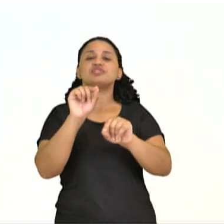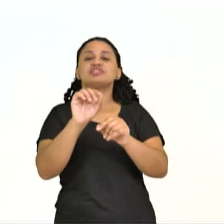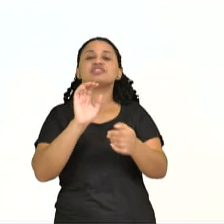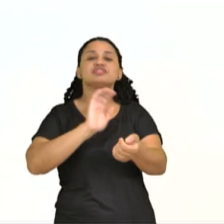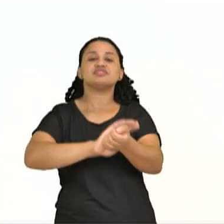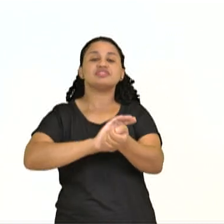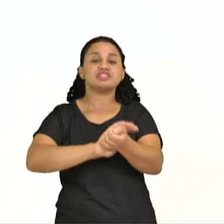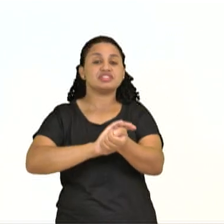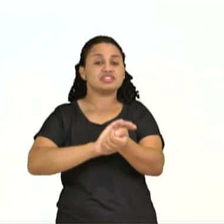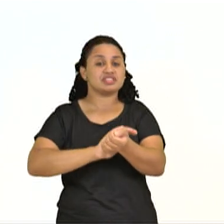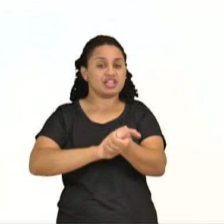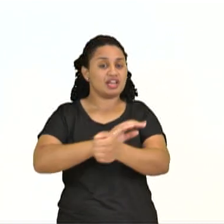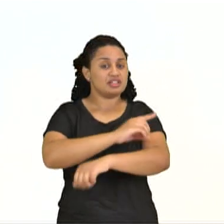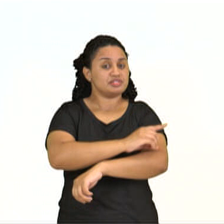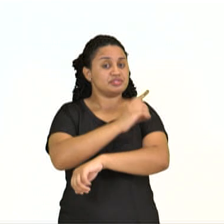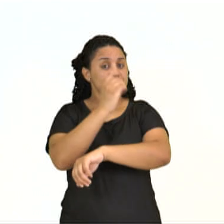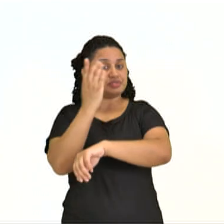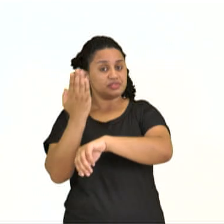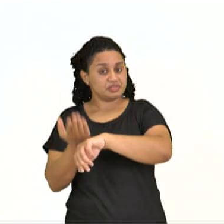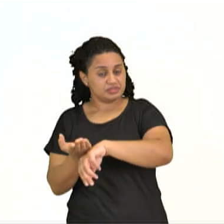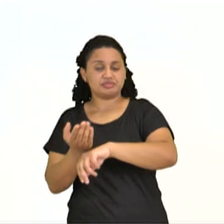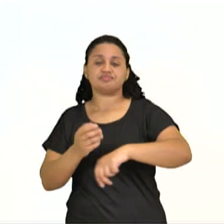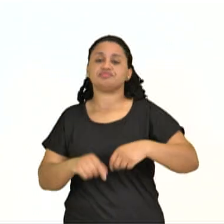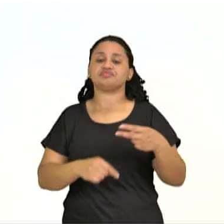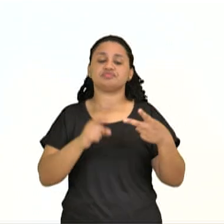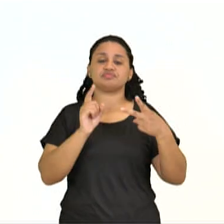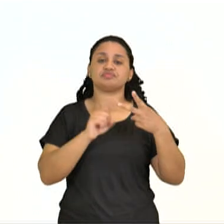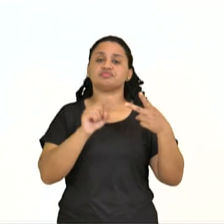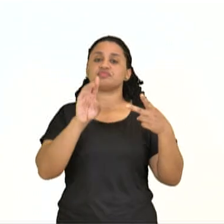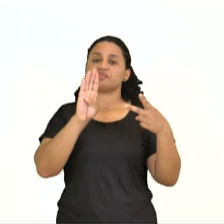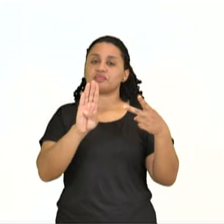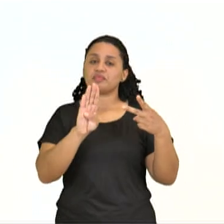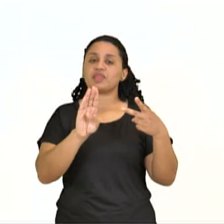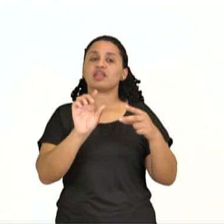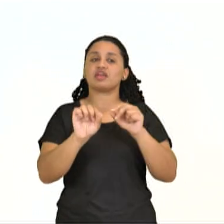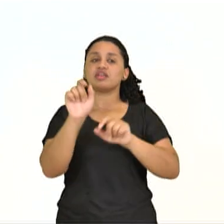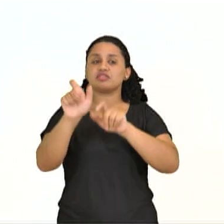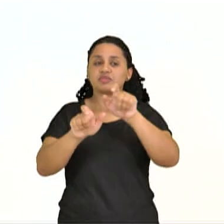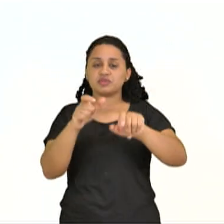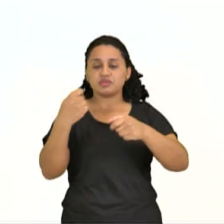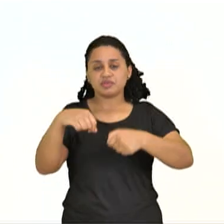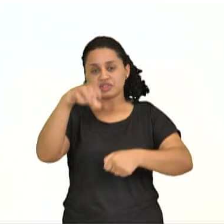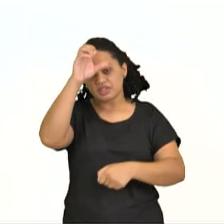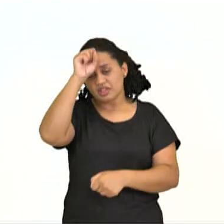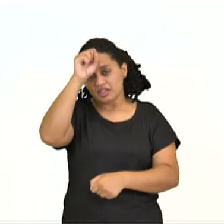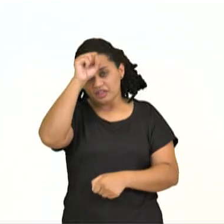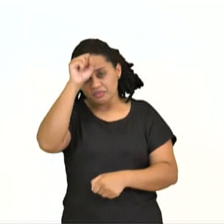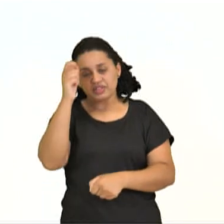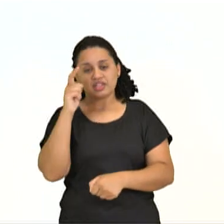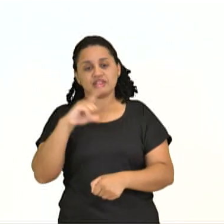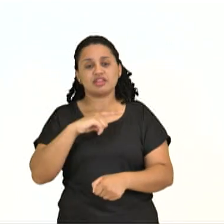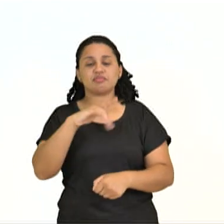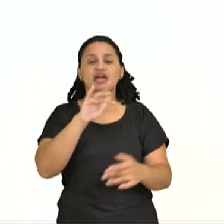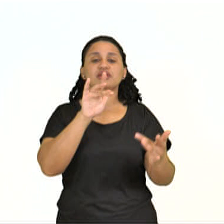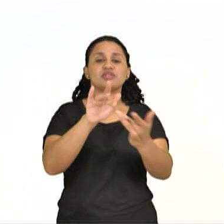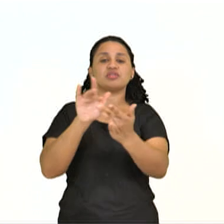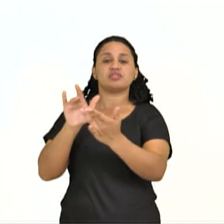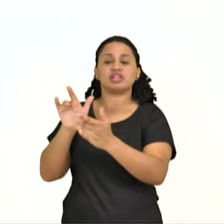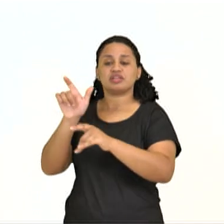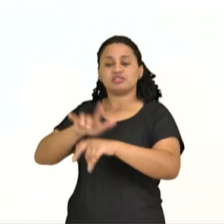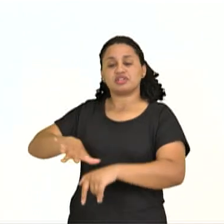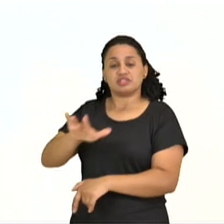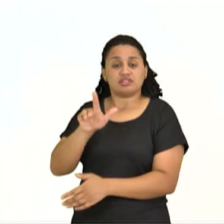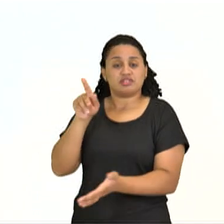viciados, vidrados o dia inteiro? Alternativa B. As pessoas precisam aprender a ter mais contato com o mundo